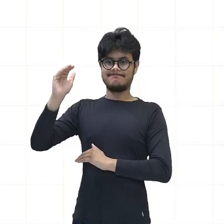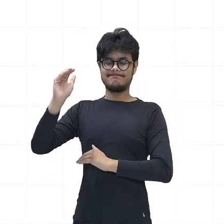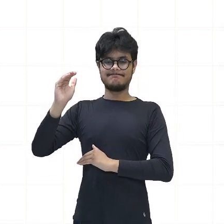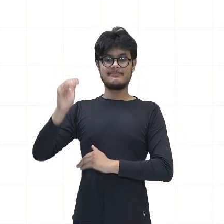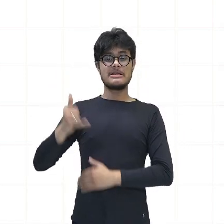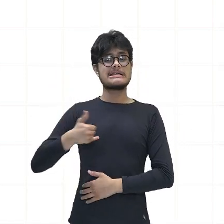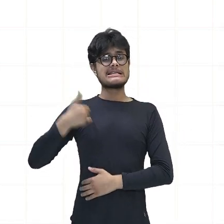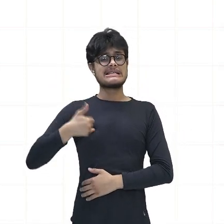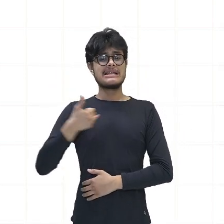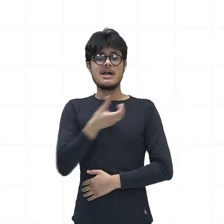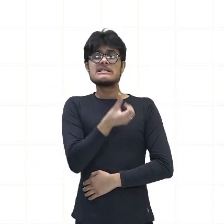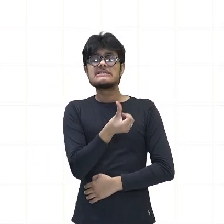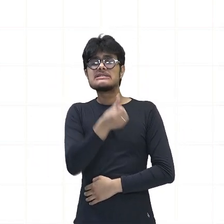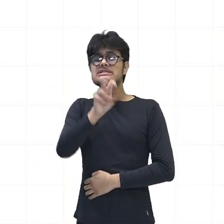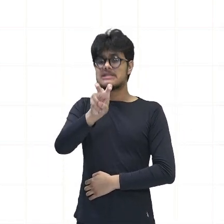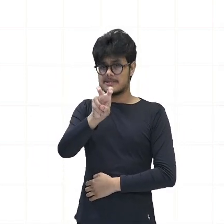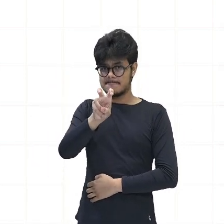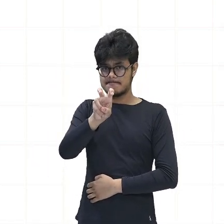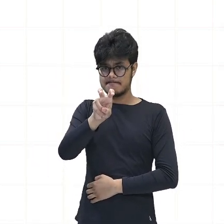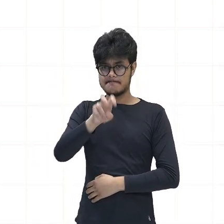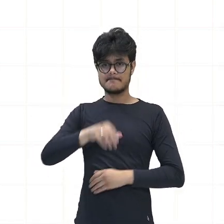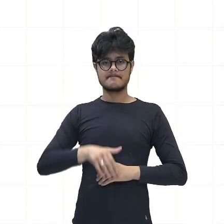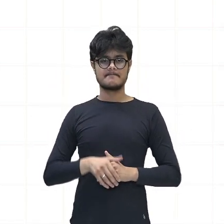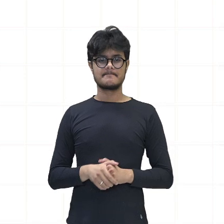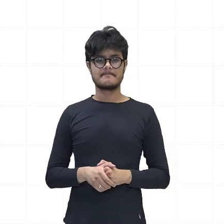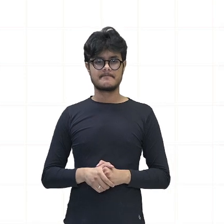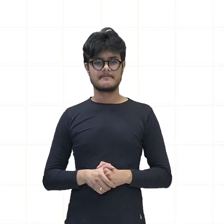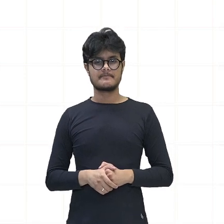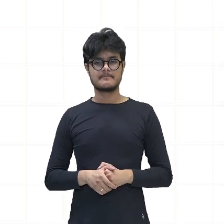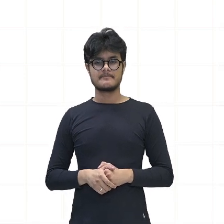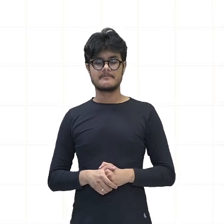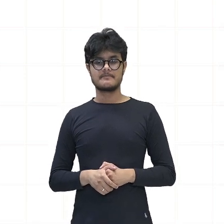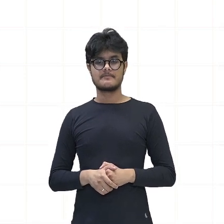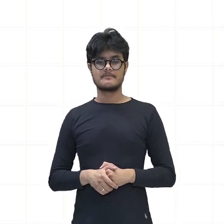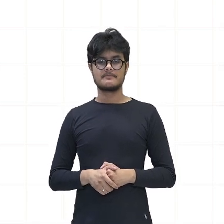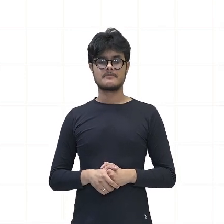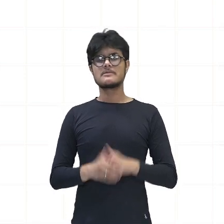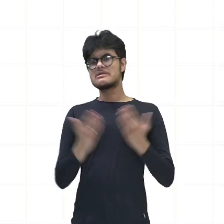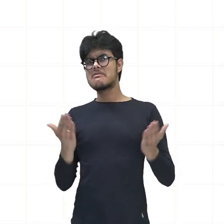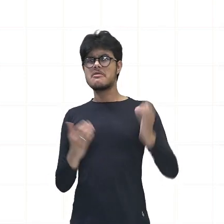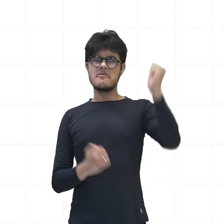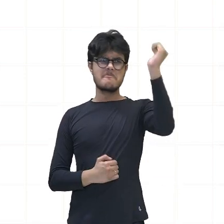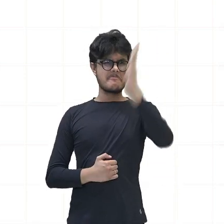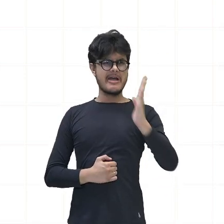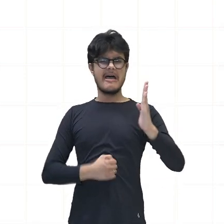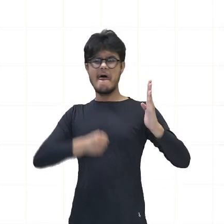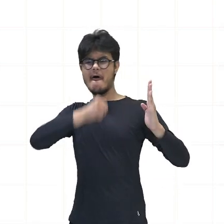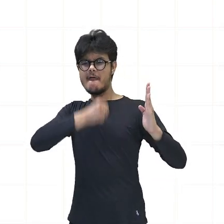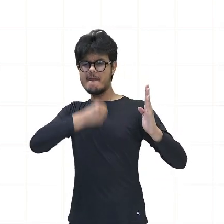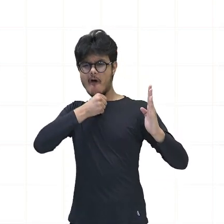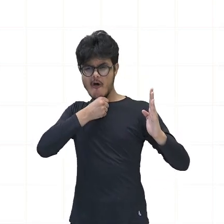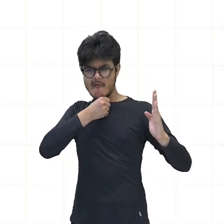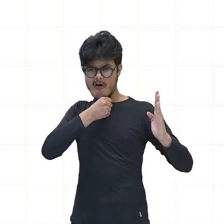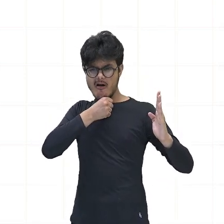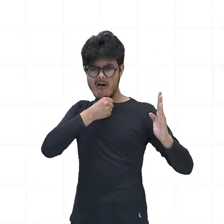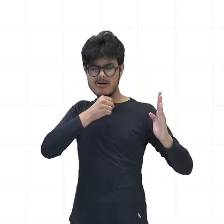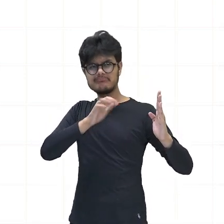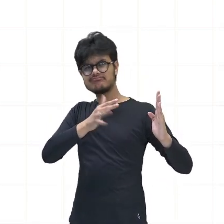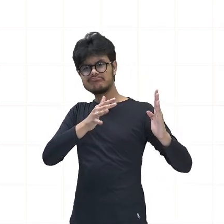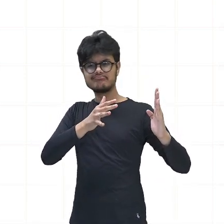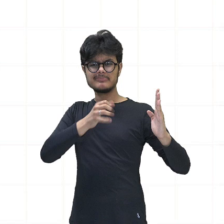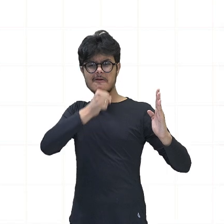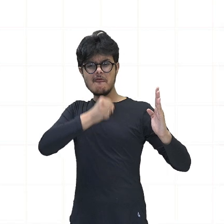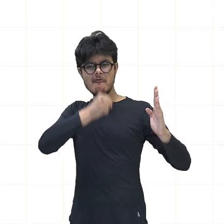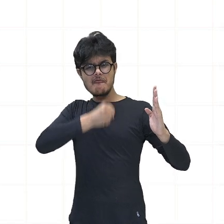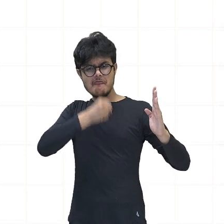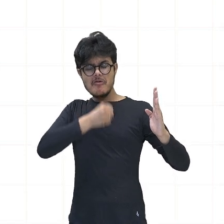as pessoas que estão na faixa etária acima de 65 anos. Quer dizer que o Brasil está envelhecendo, na verdade, com uma população